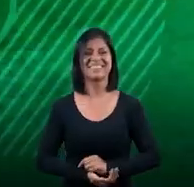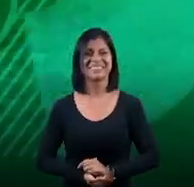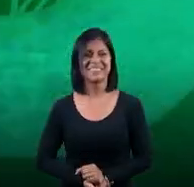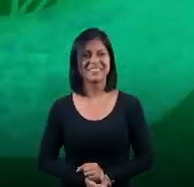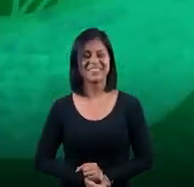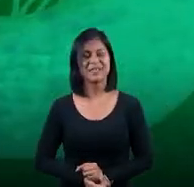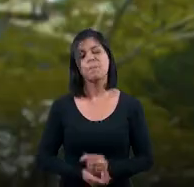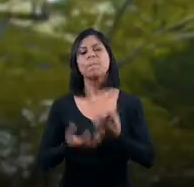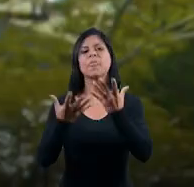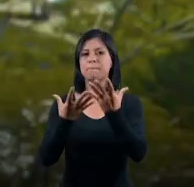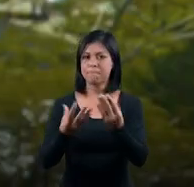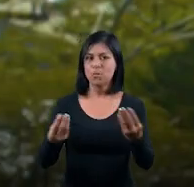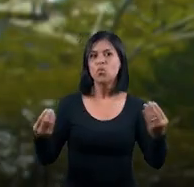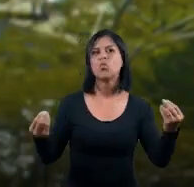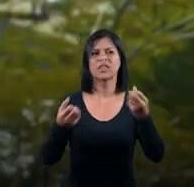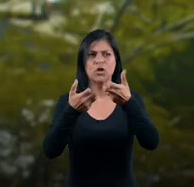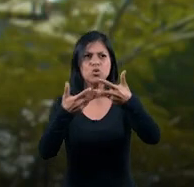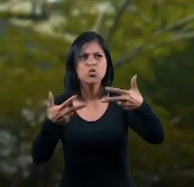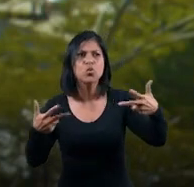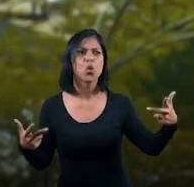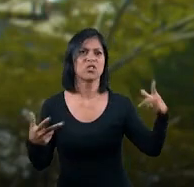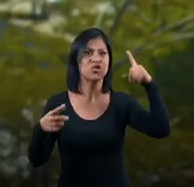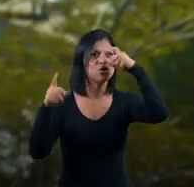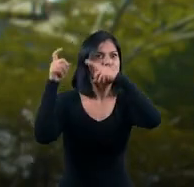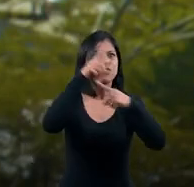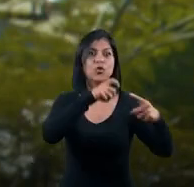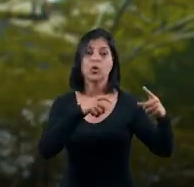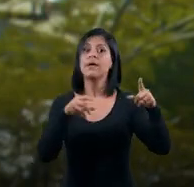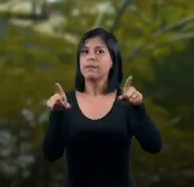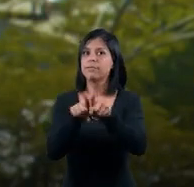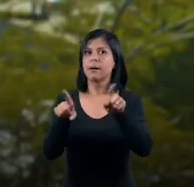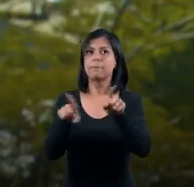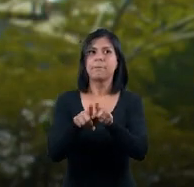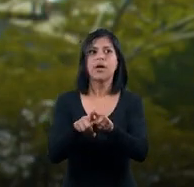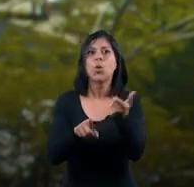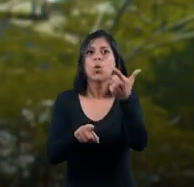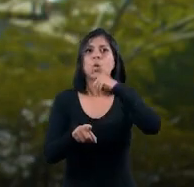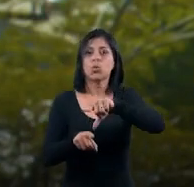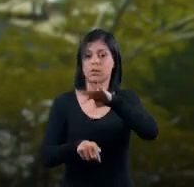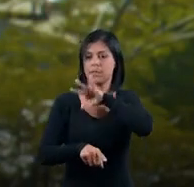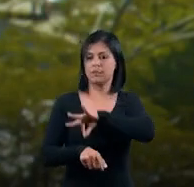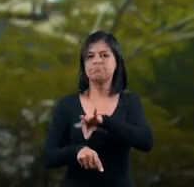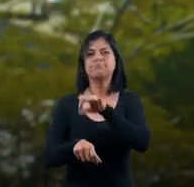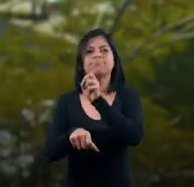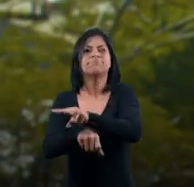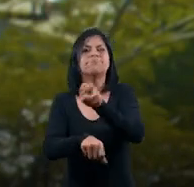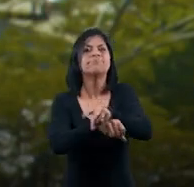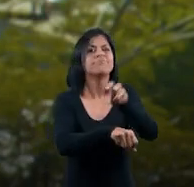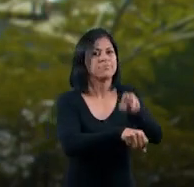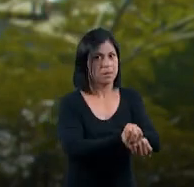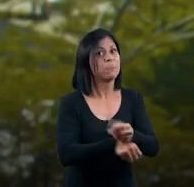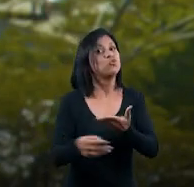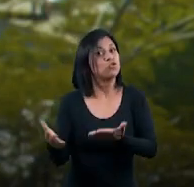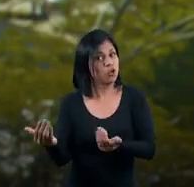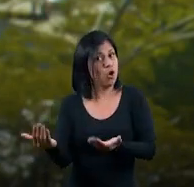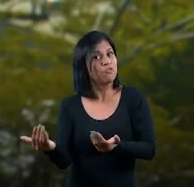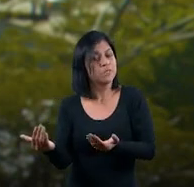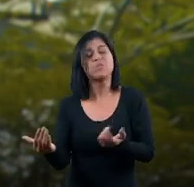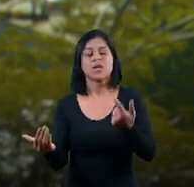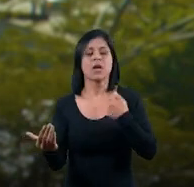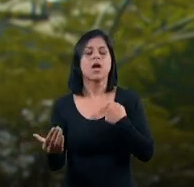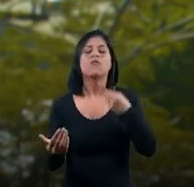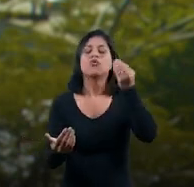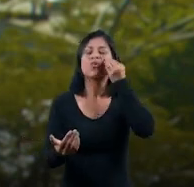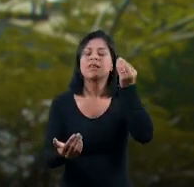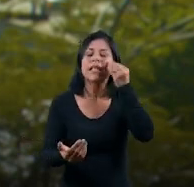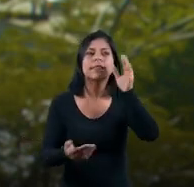23. 23. Um dos desafios que vamos ter que encarar é a oferta de empregos, especialmente para os nossos jovens. Como prefeito, eu vou